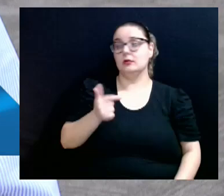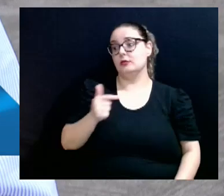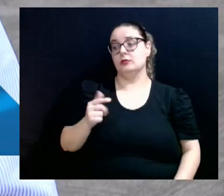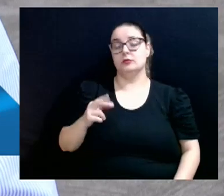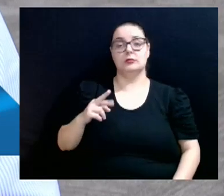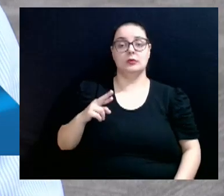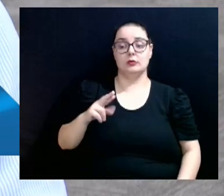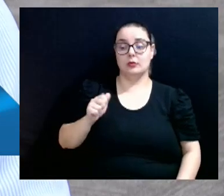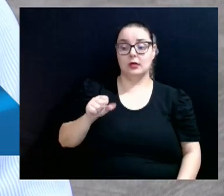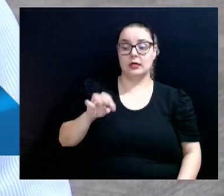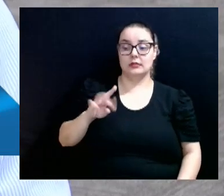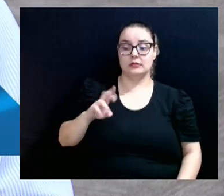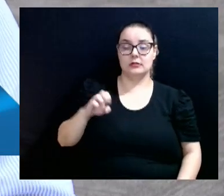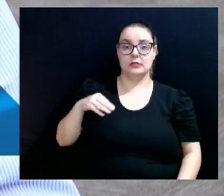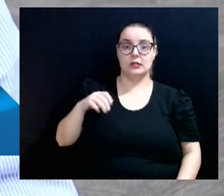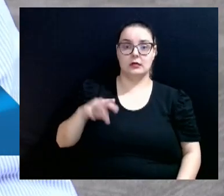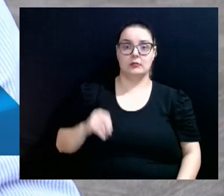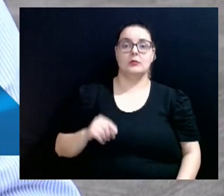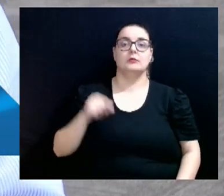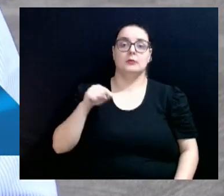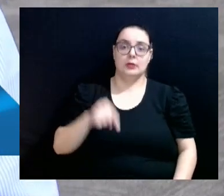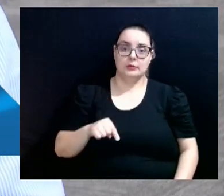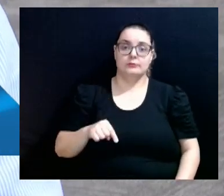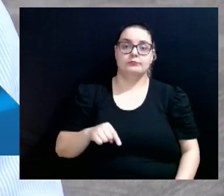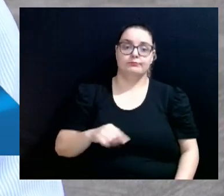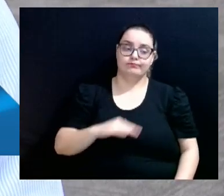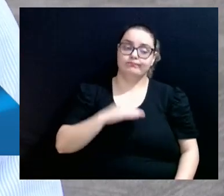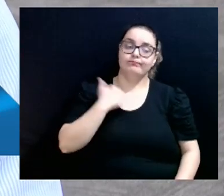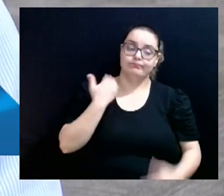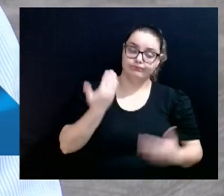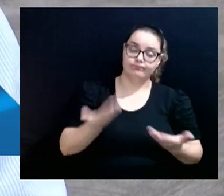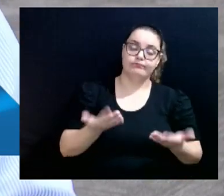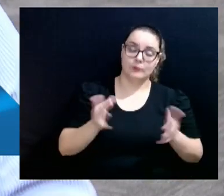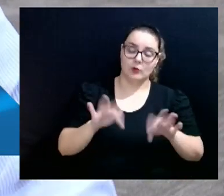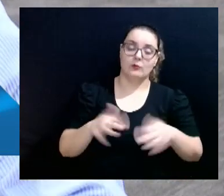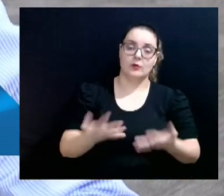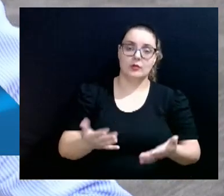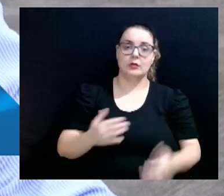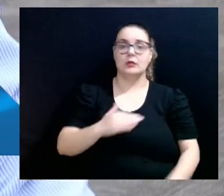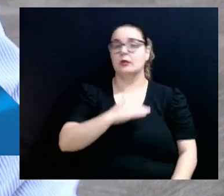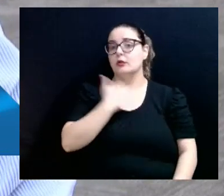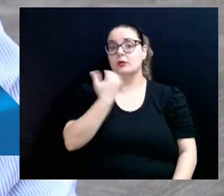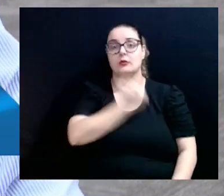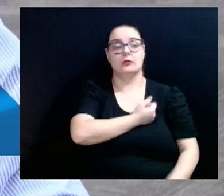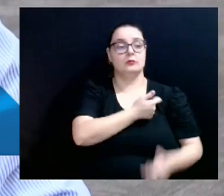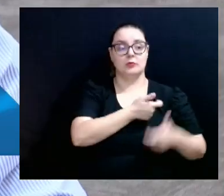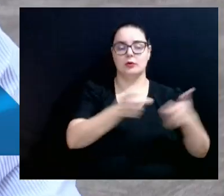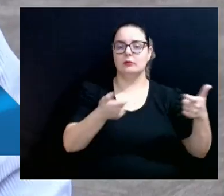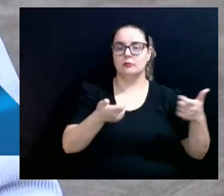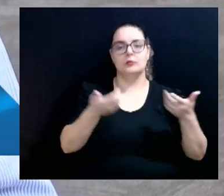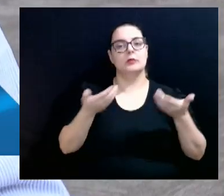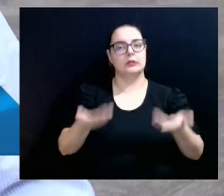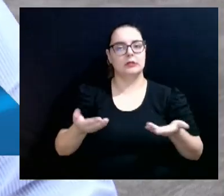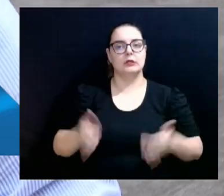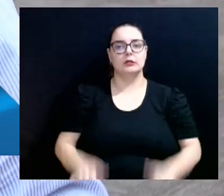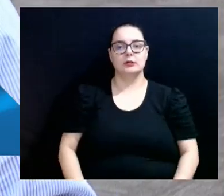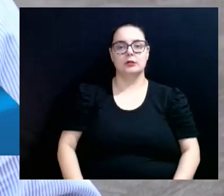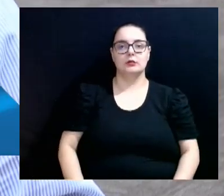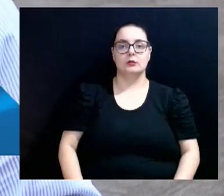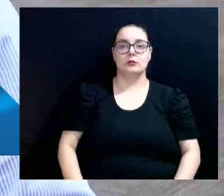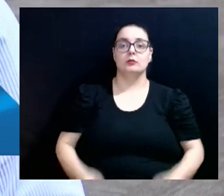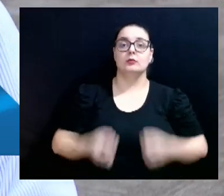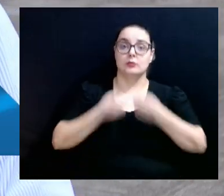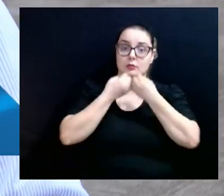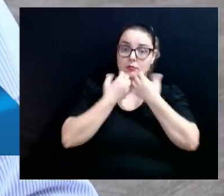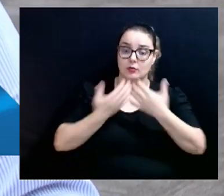elas estarão fadadas ao óbito. Então, a mortalidade é muito alta. Então, seria de bom tom que trouxéssemos